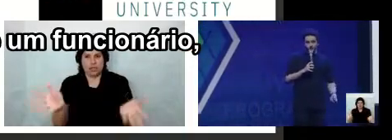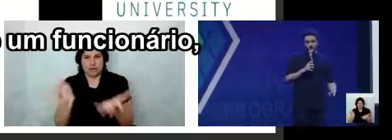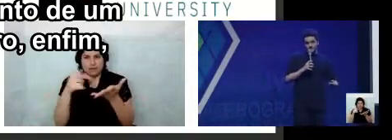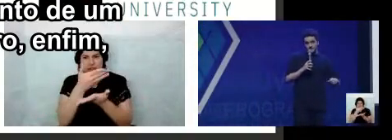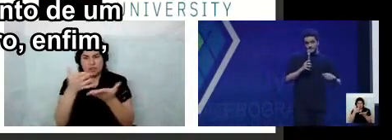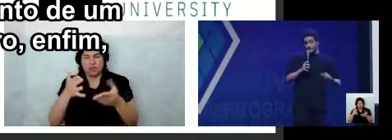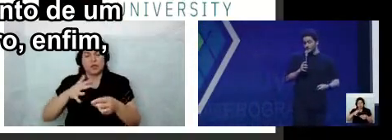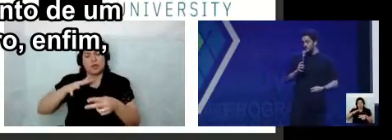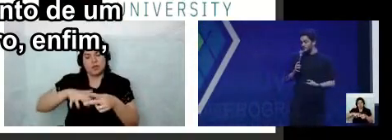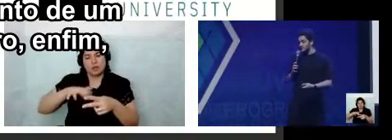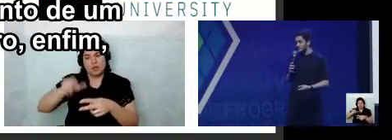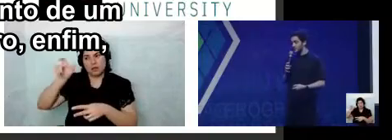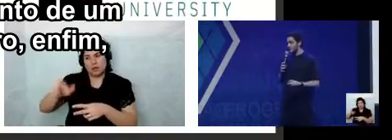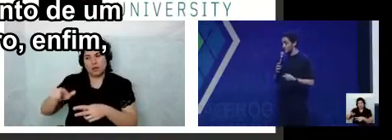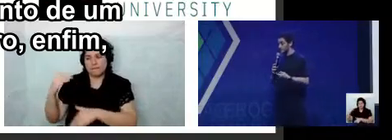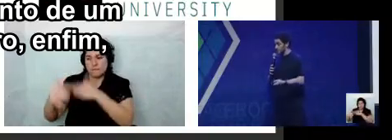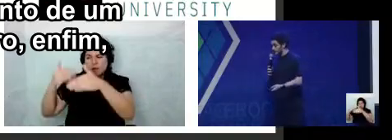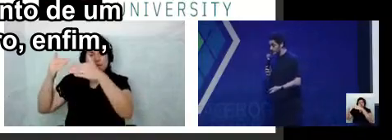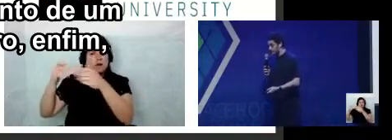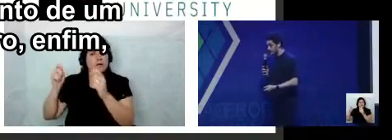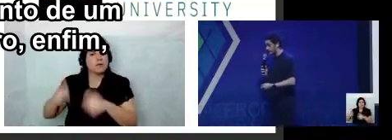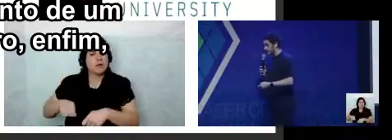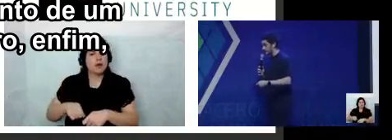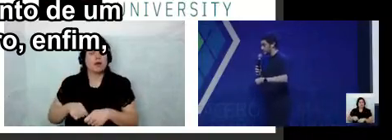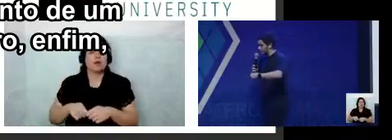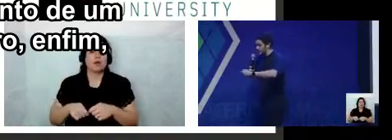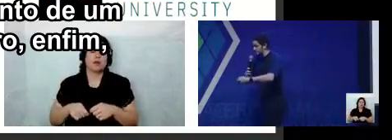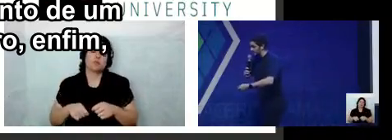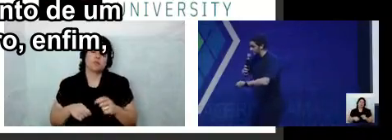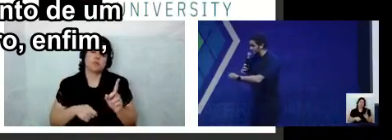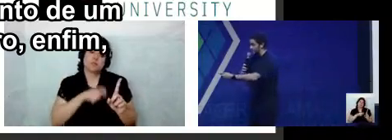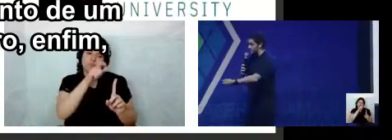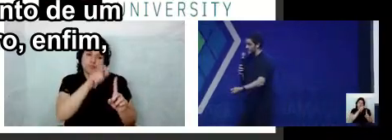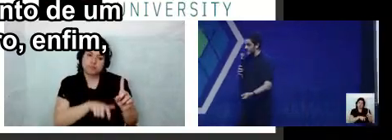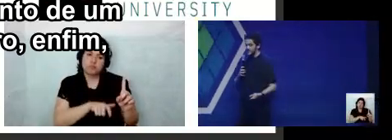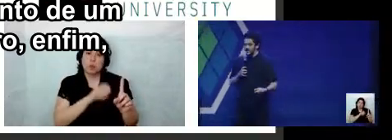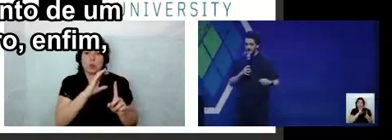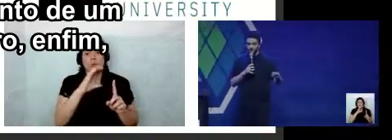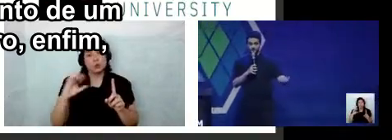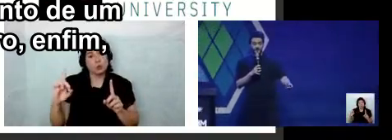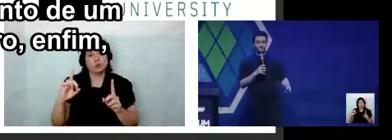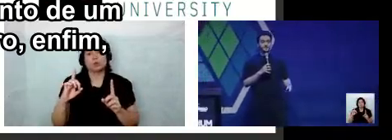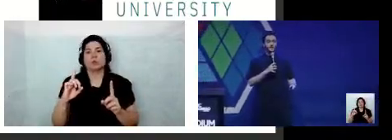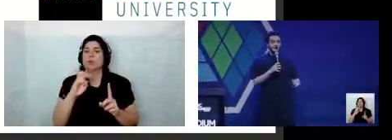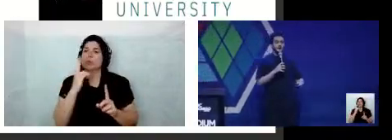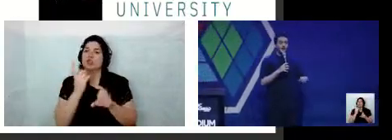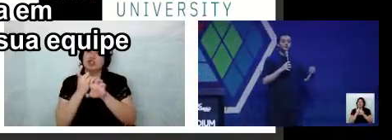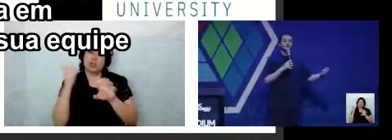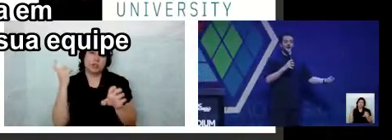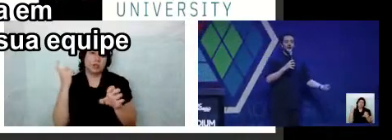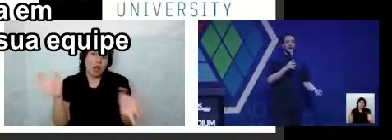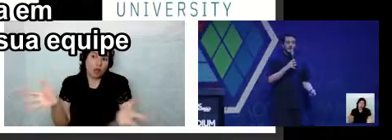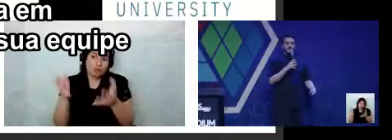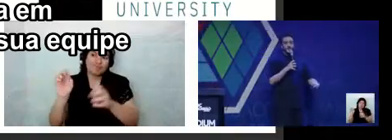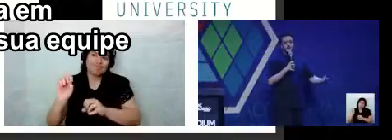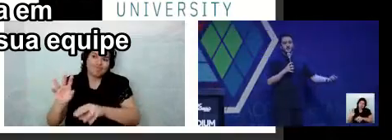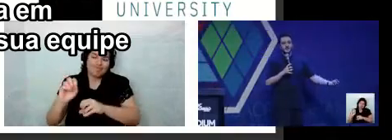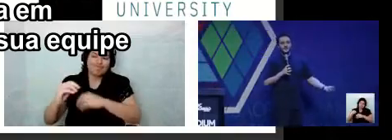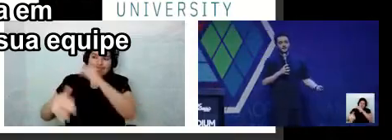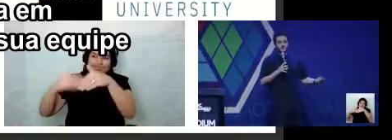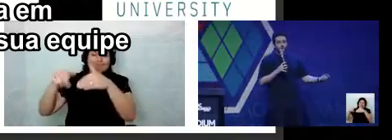um funcionário, você incentivar o desenvolvimento de um coordenador, de um engenheiro, enfim, vai